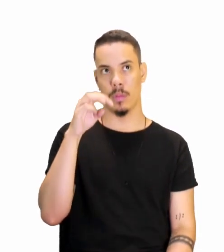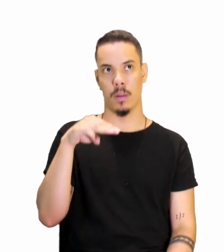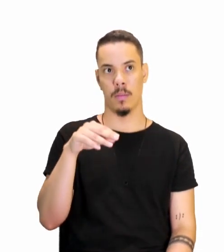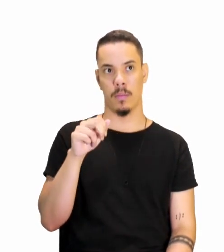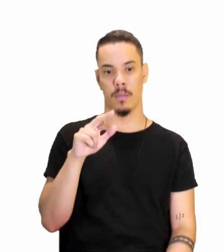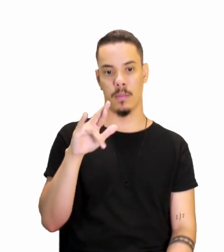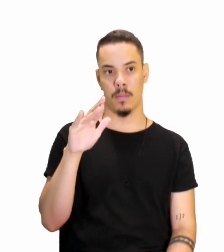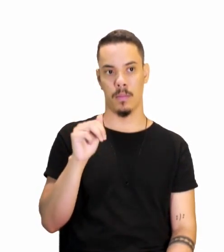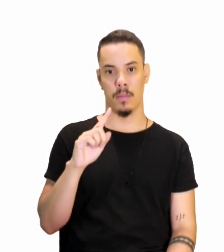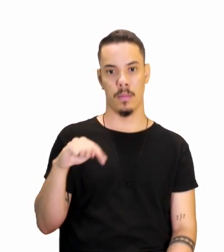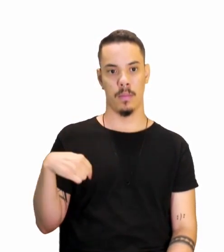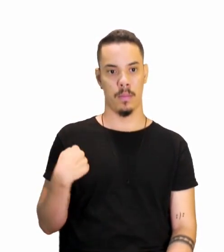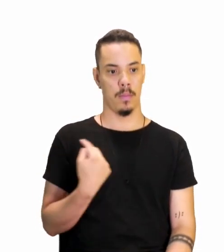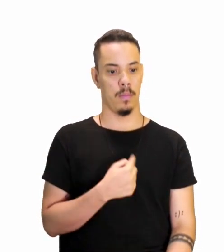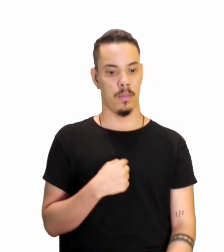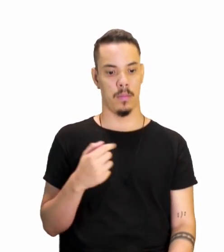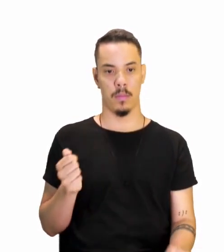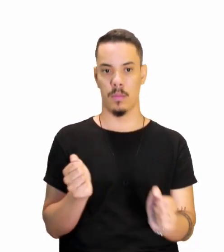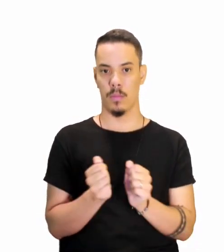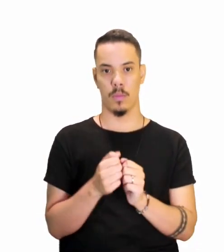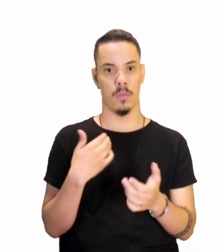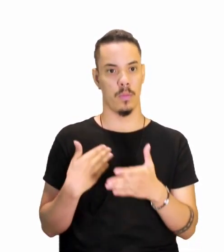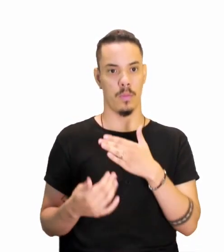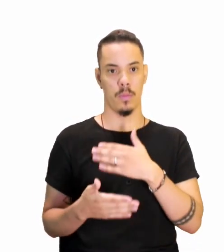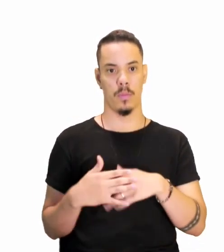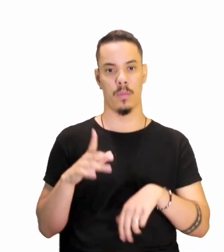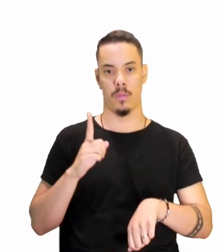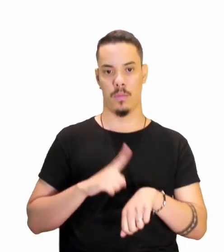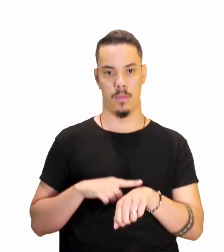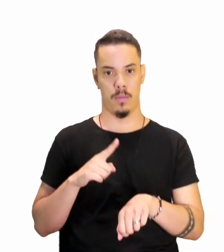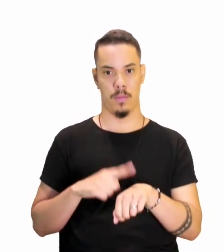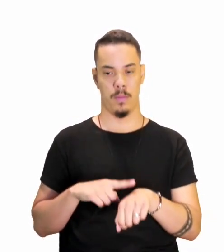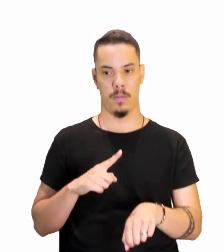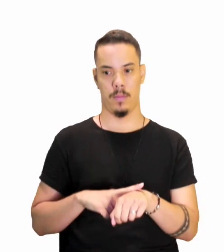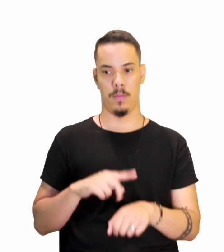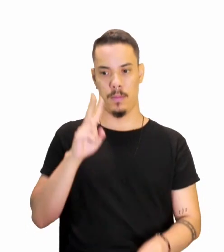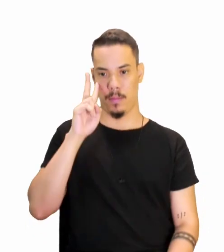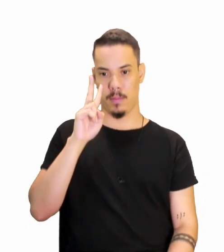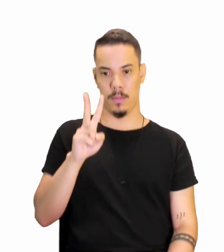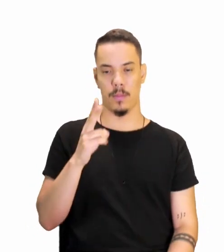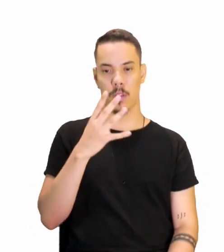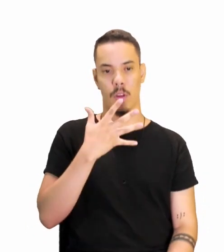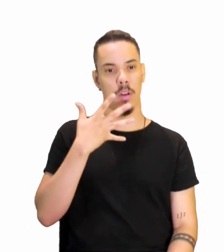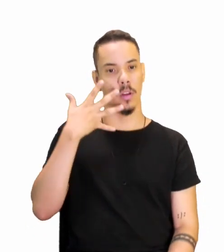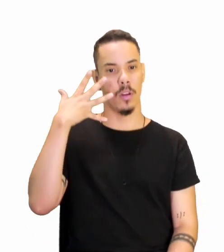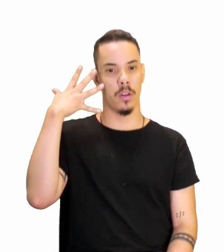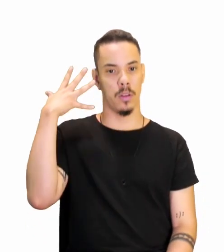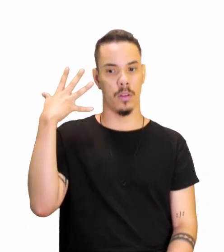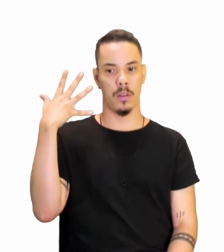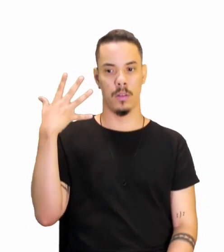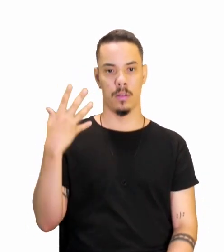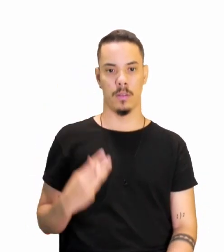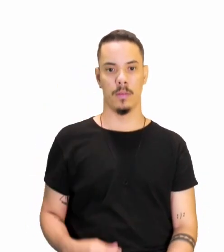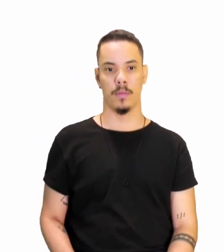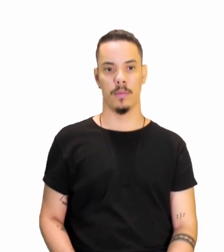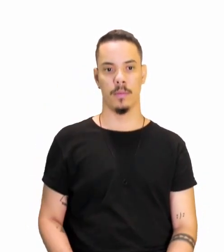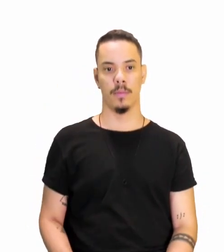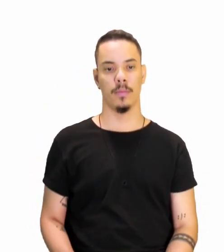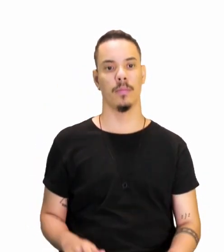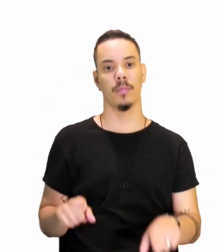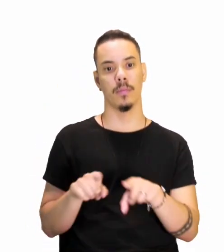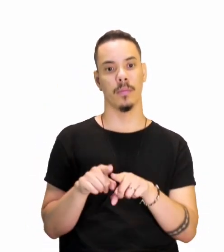enquanto estamos vendo a qualquer hora, em tuas faces a rosada aurora, em